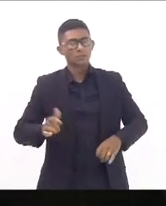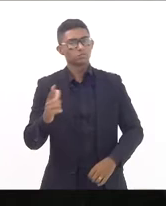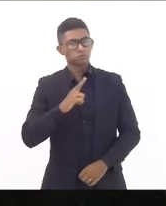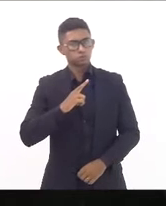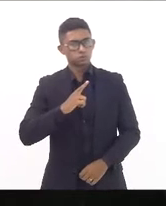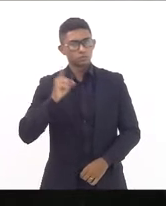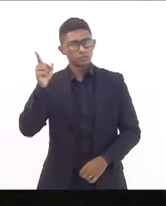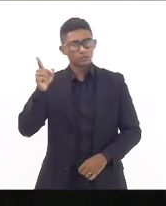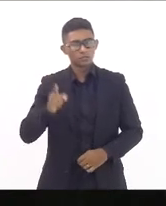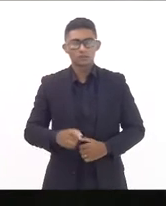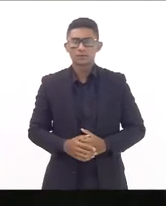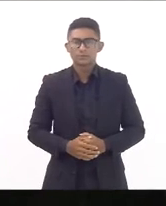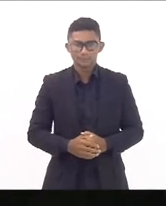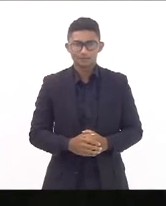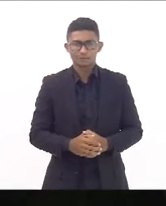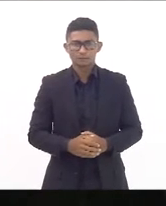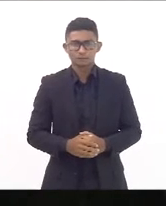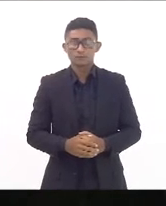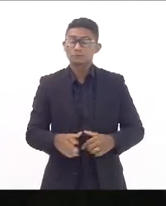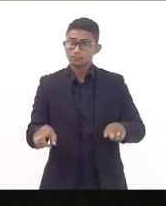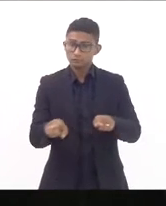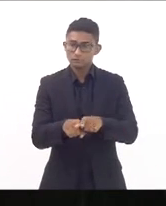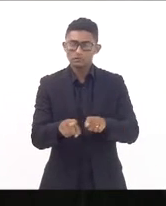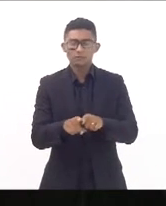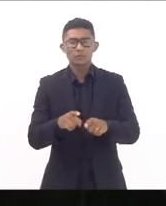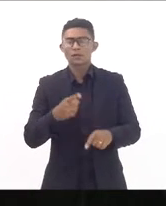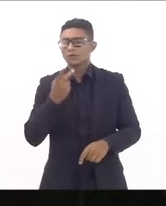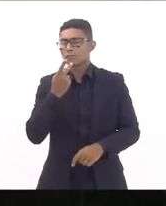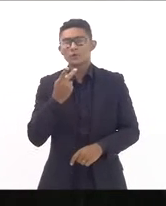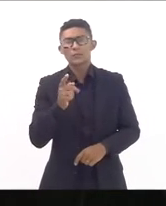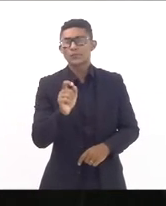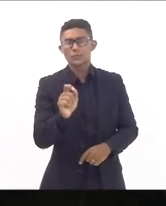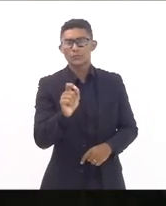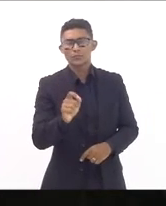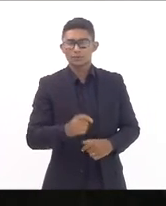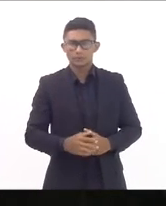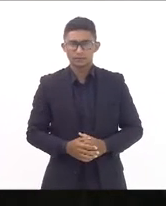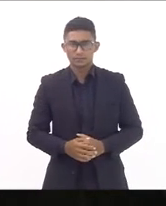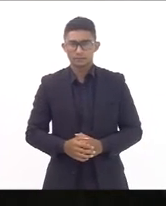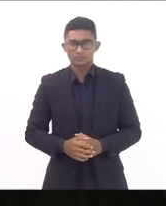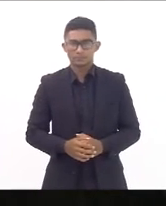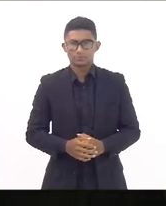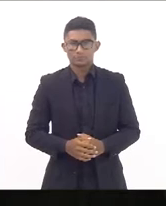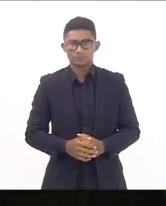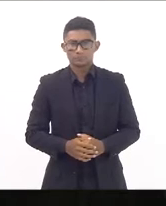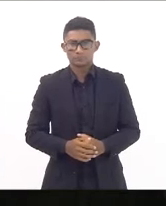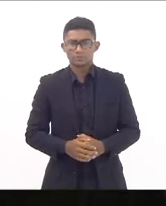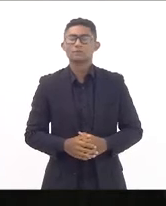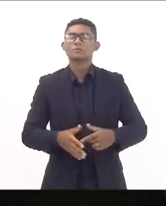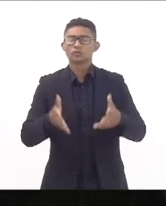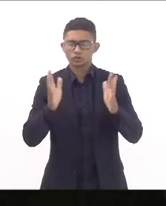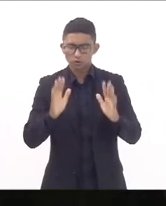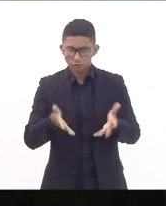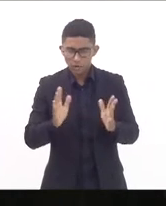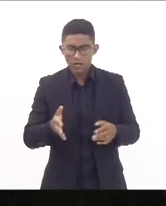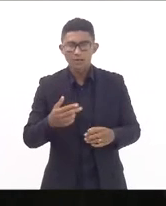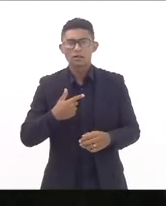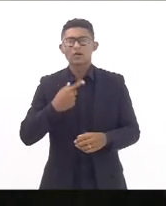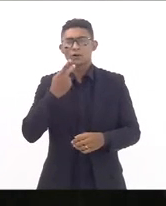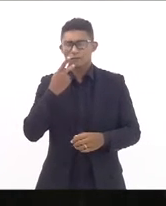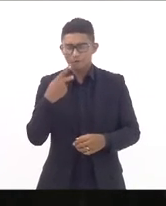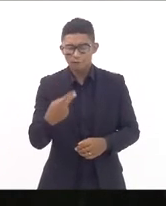E também aqui assinalar, senhora presidente, aquilo que eu venho dizendo